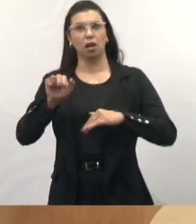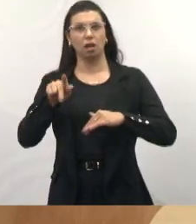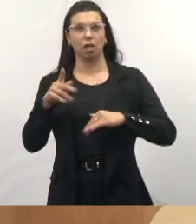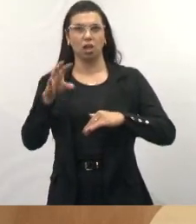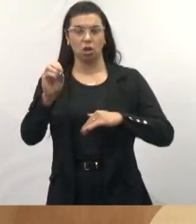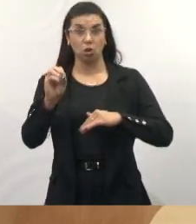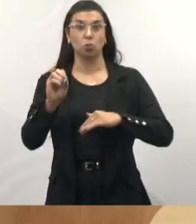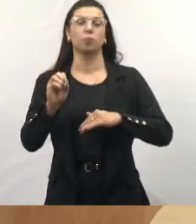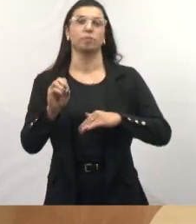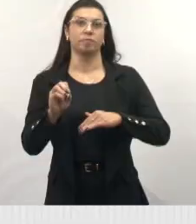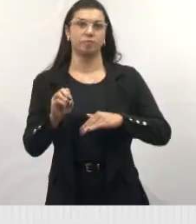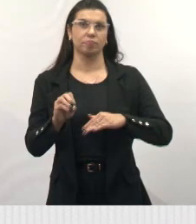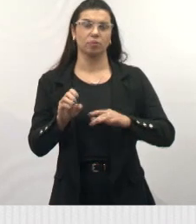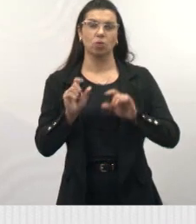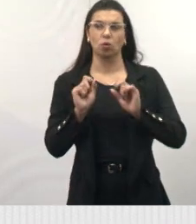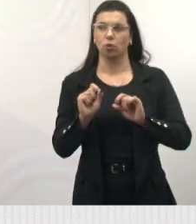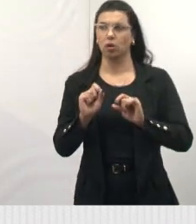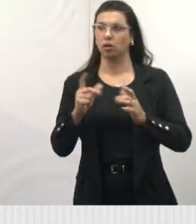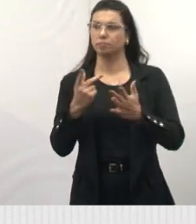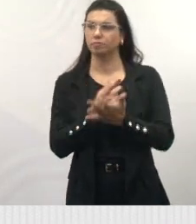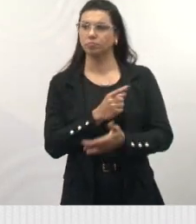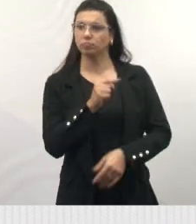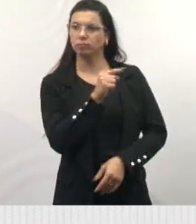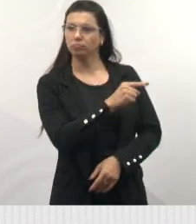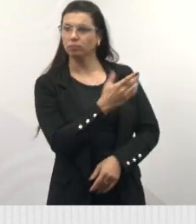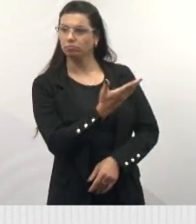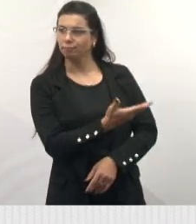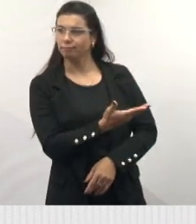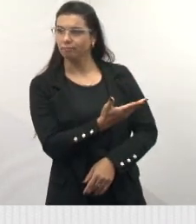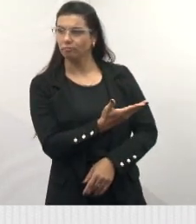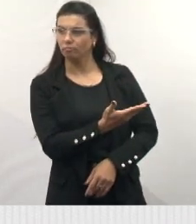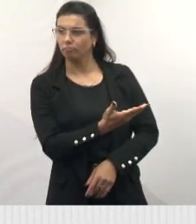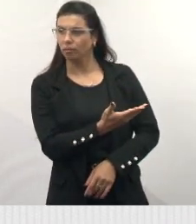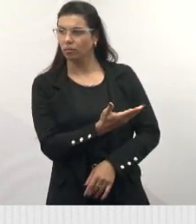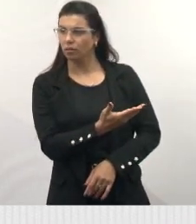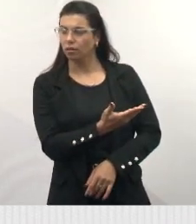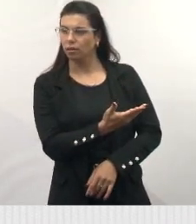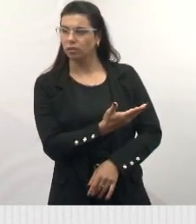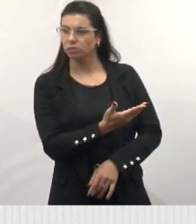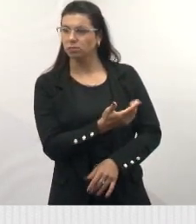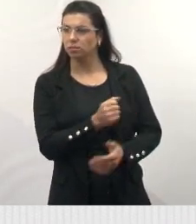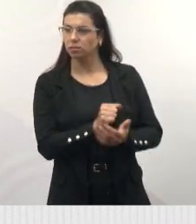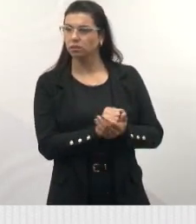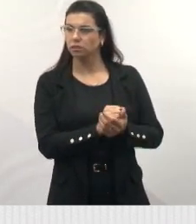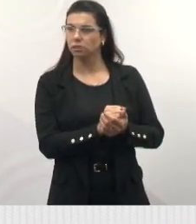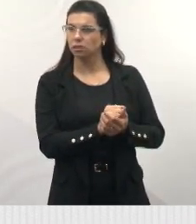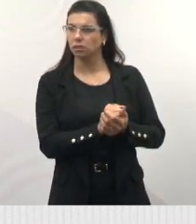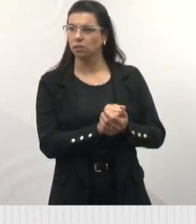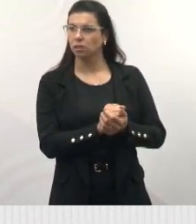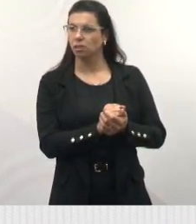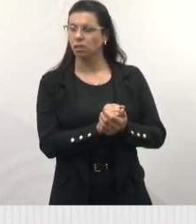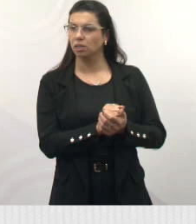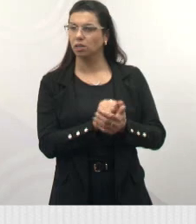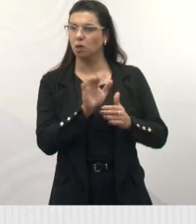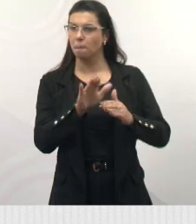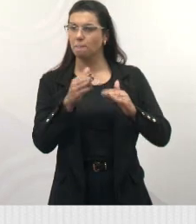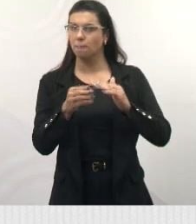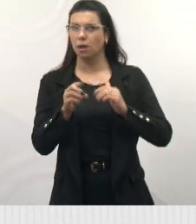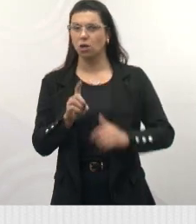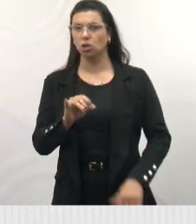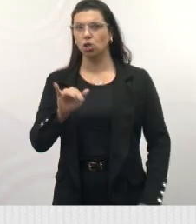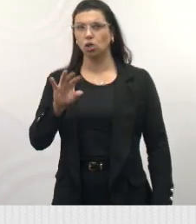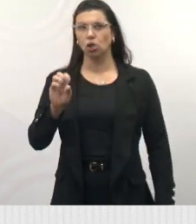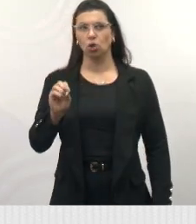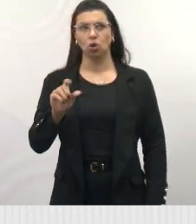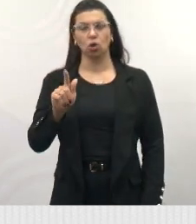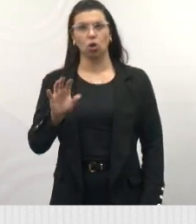vai ser junto com a obra lá da Diogo Fontes, mencionada pelo Paulinho, dos condutores e